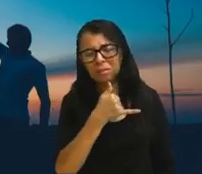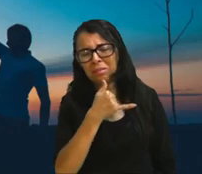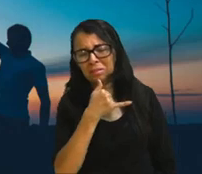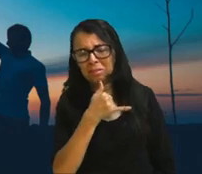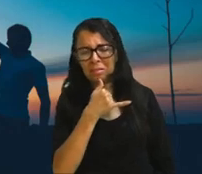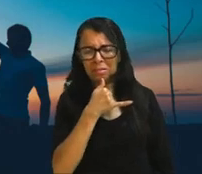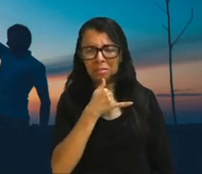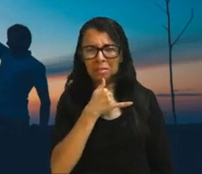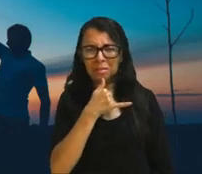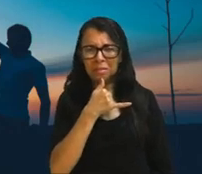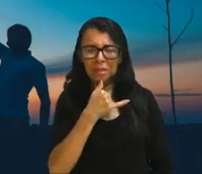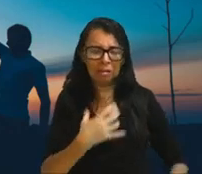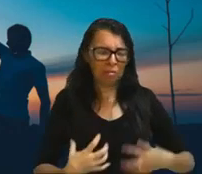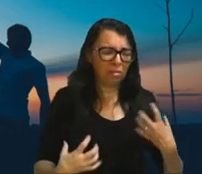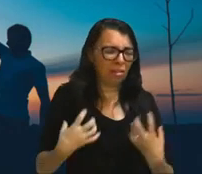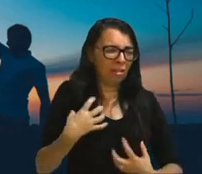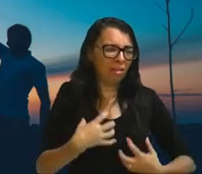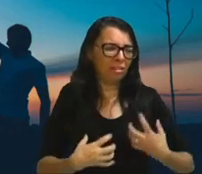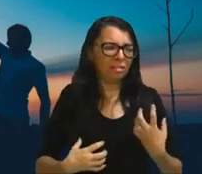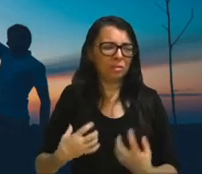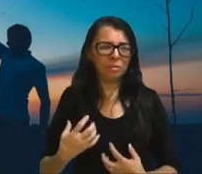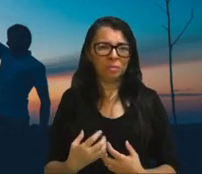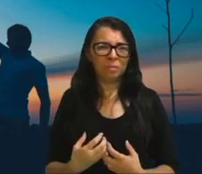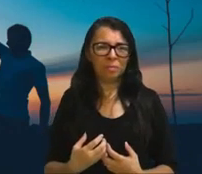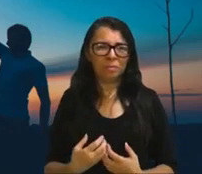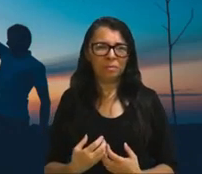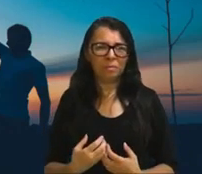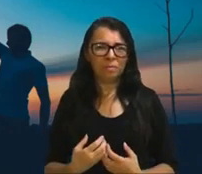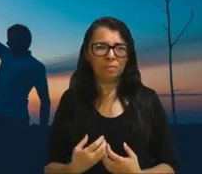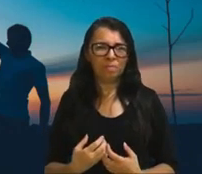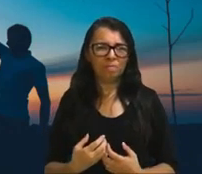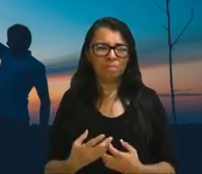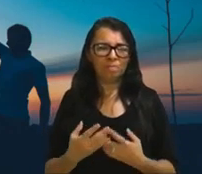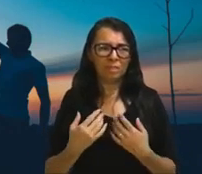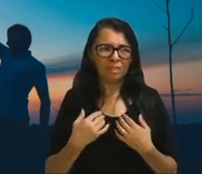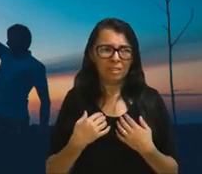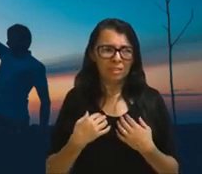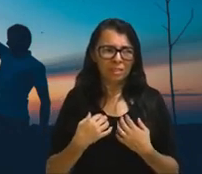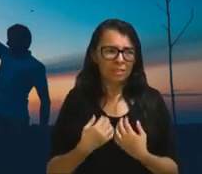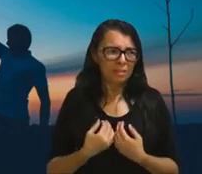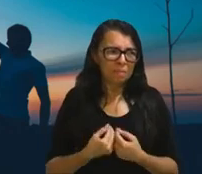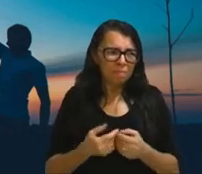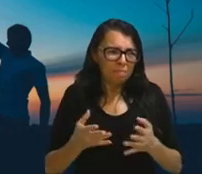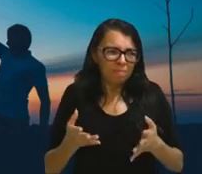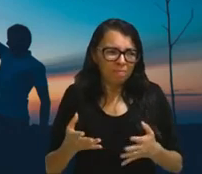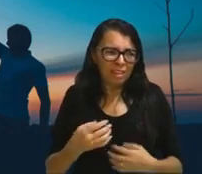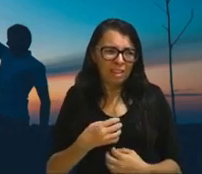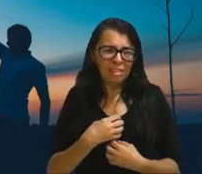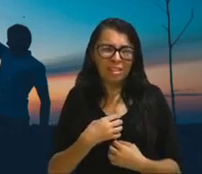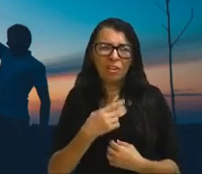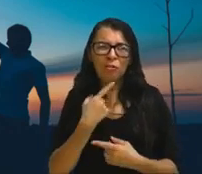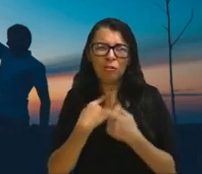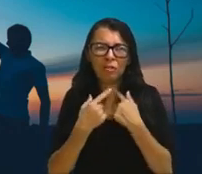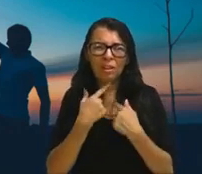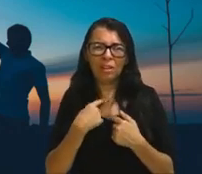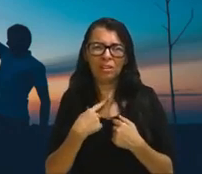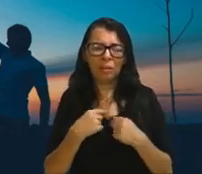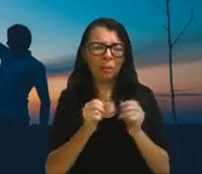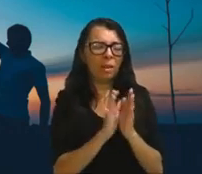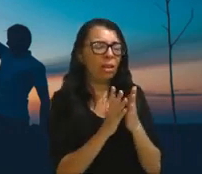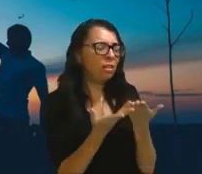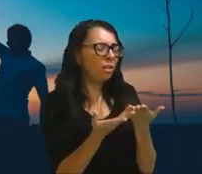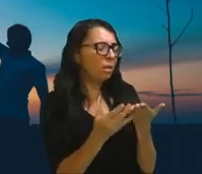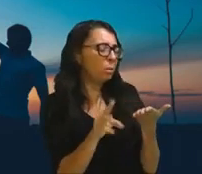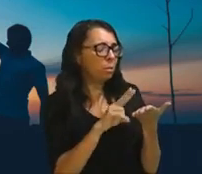seus pensamentos em Deus. É nele que podemos confiar, é neles que podemos ter a certeza que o nosso